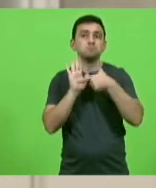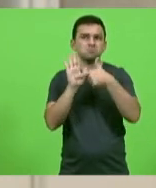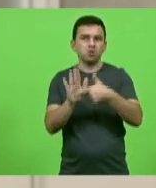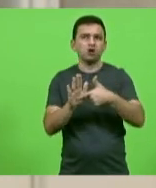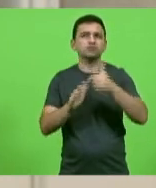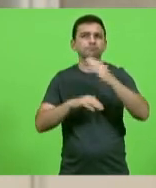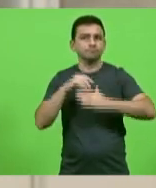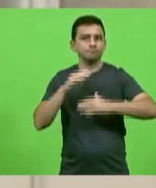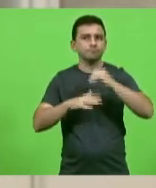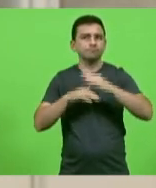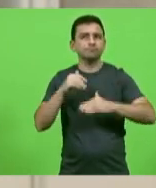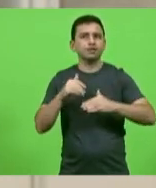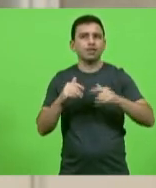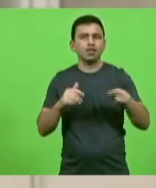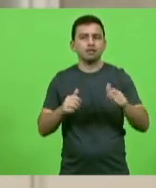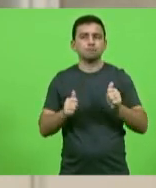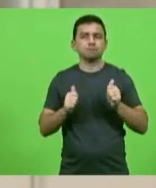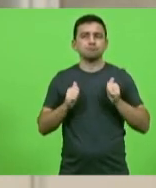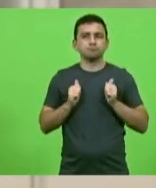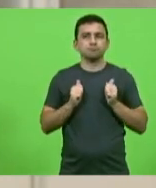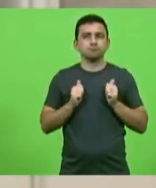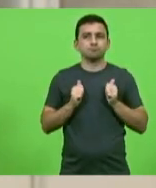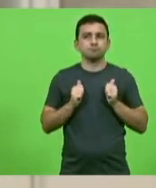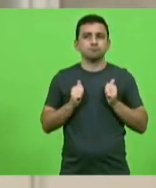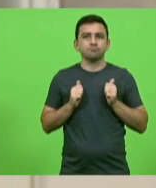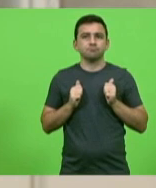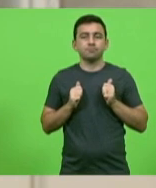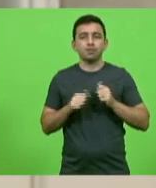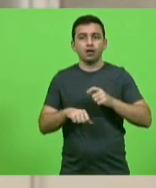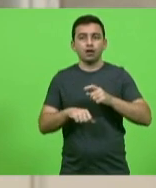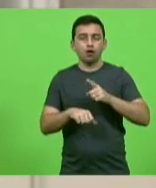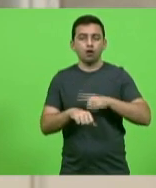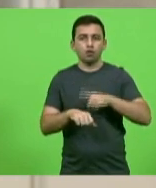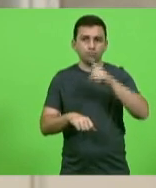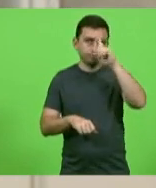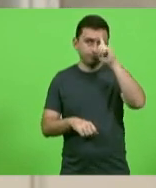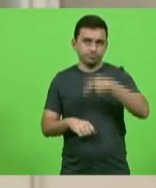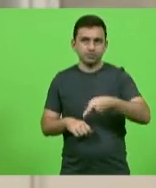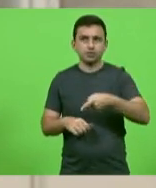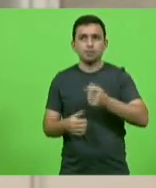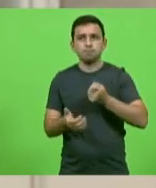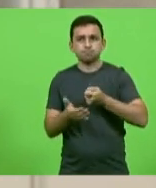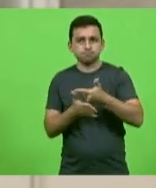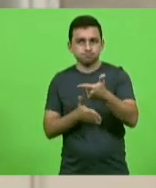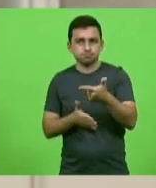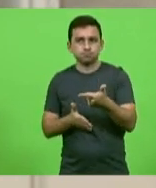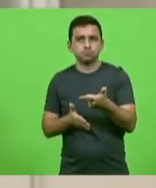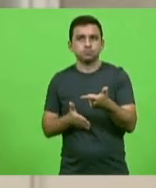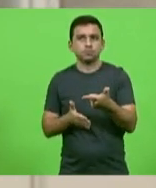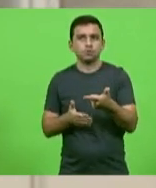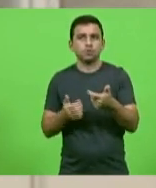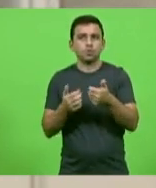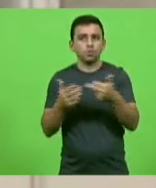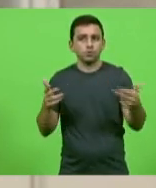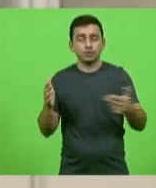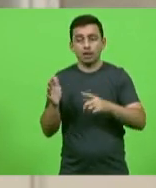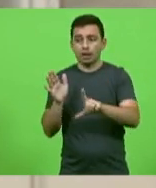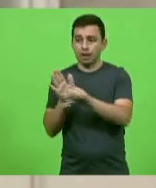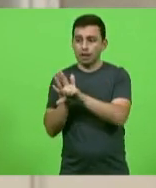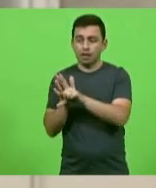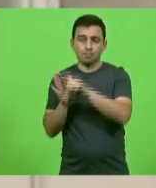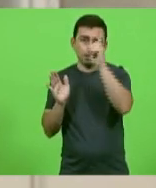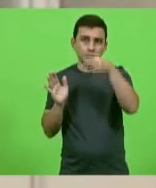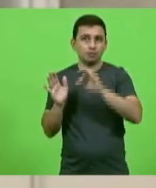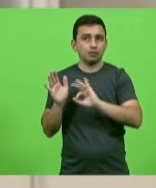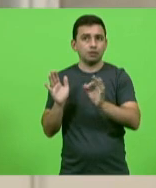da prática de ato omissivo consistente na ordem para realização de despesas não autorizadas por